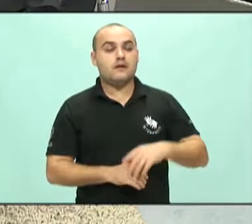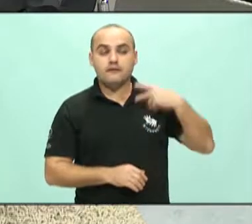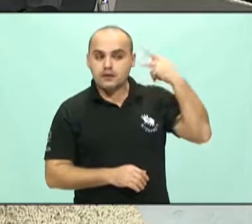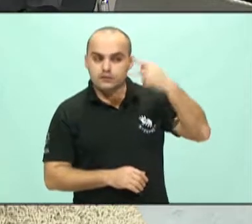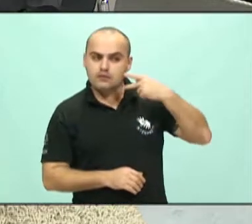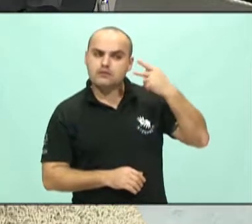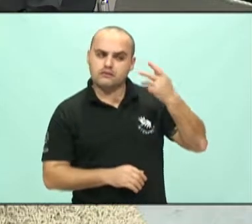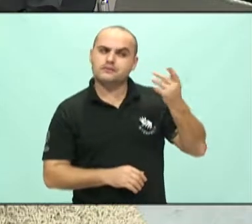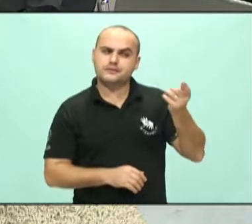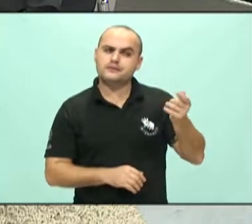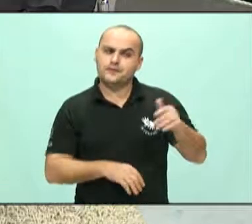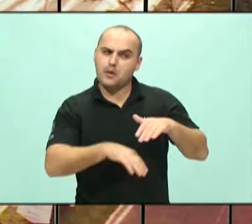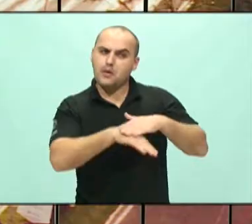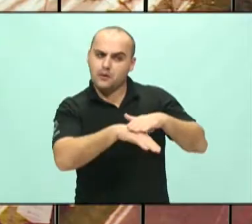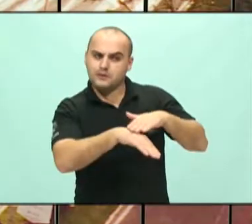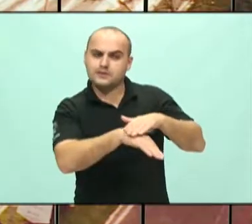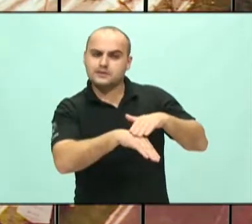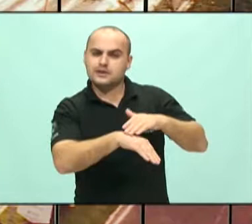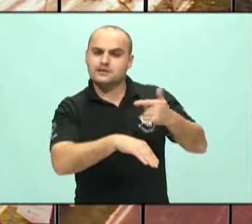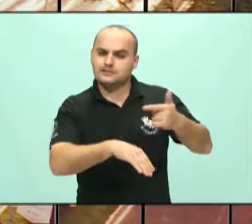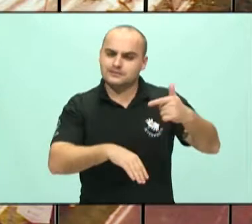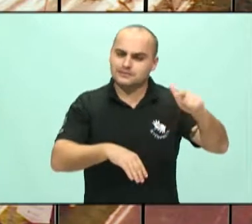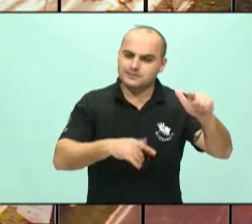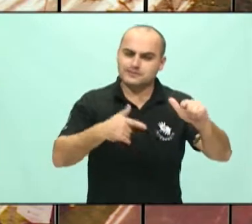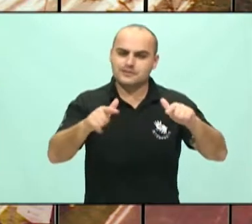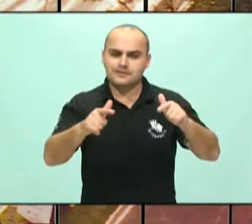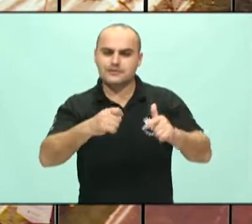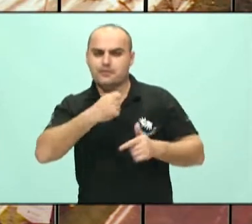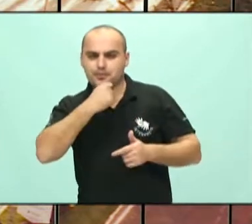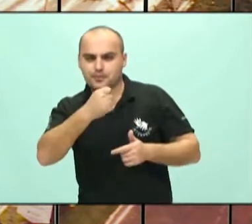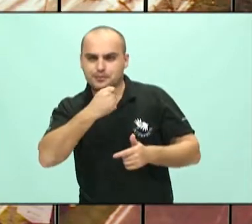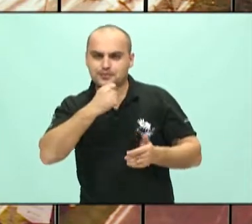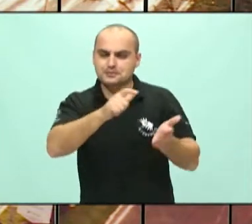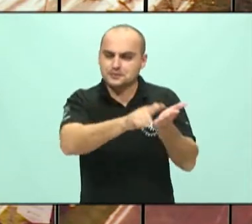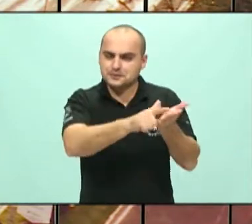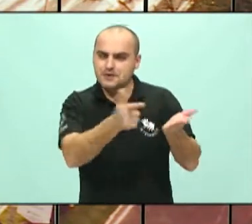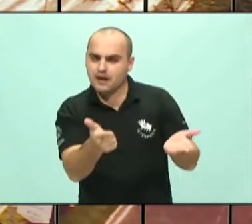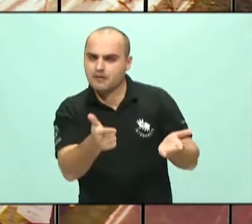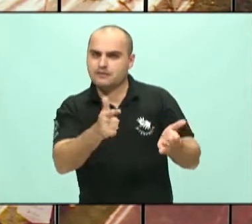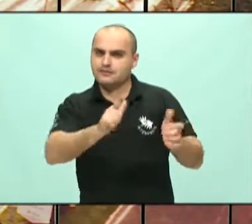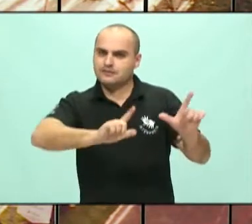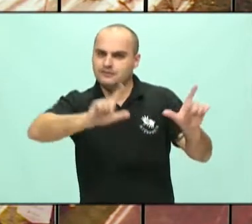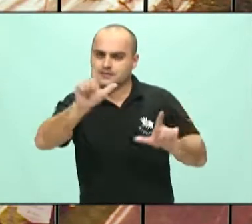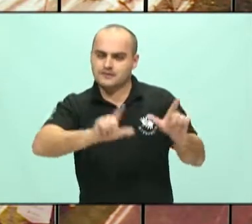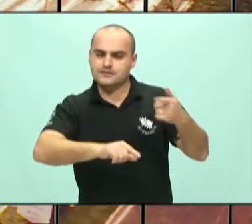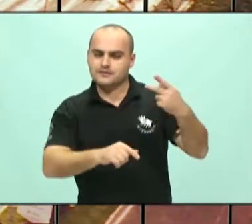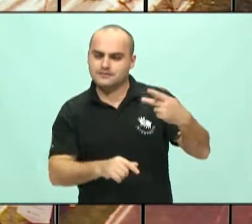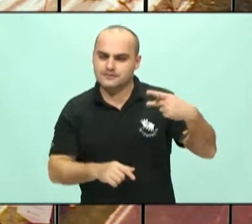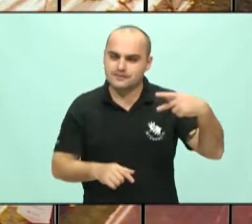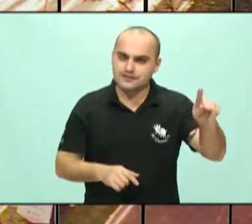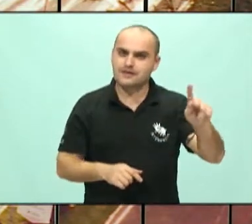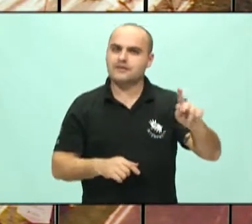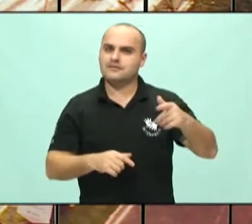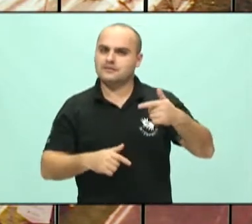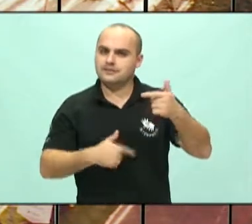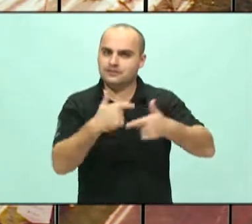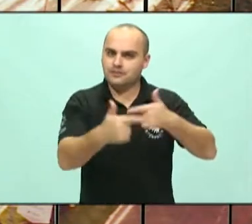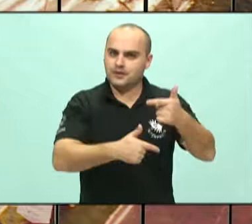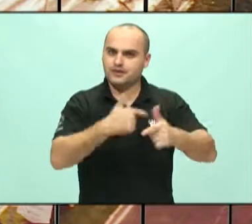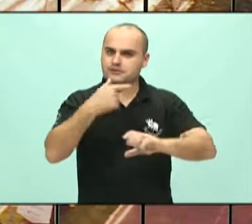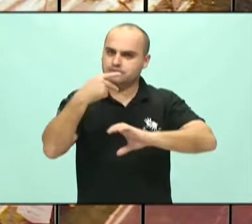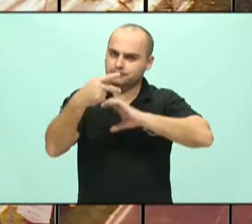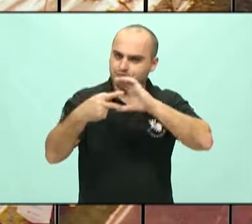vamos voltar a conversar nos outros programas, no nosso jornalismo da TV Câmara e tal, sobre o seu